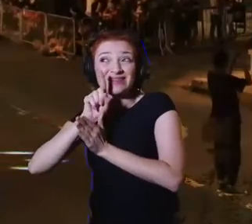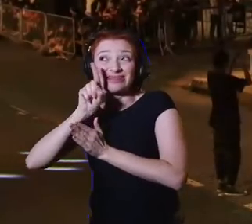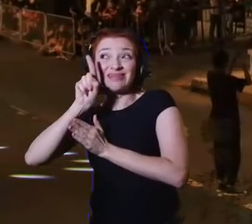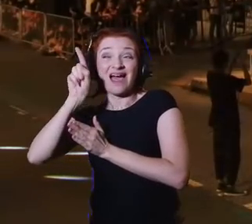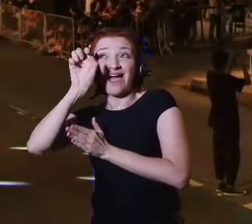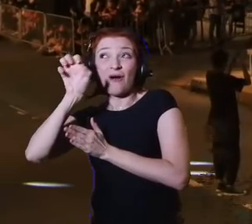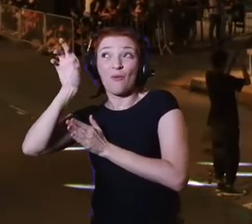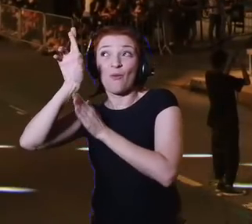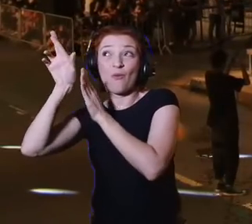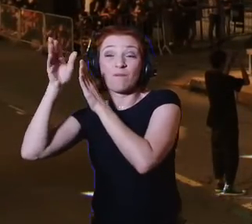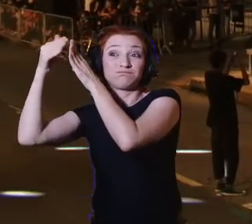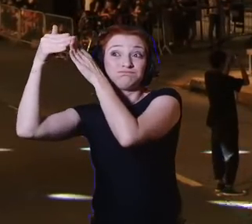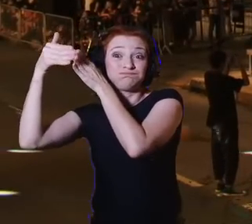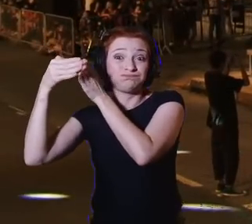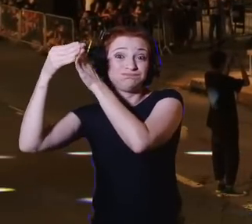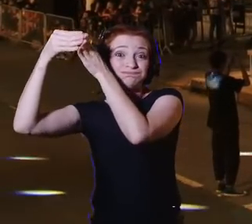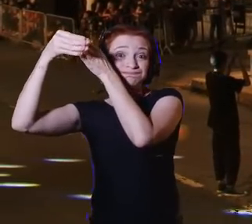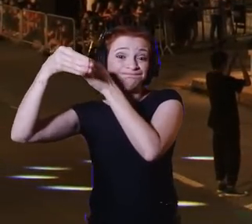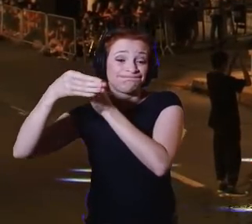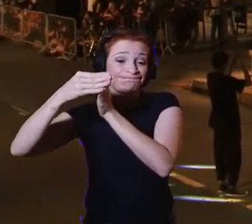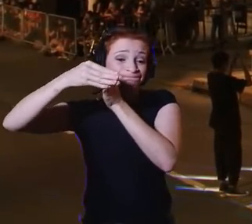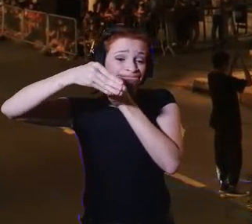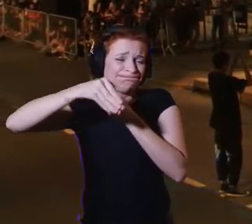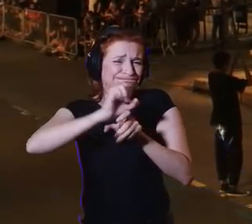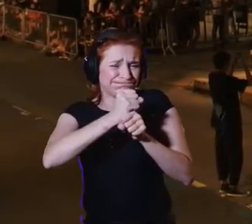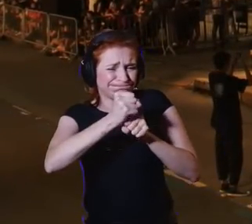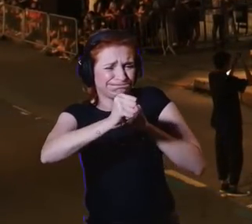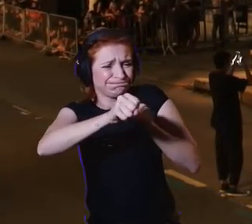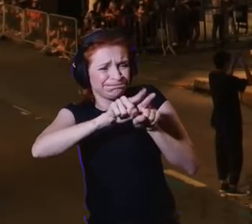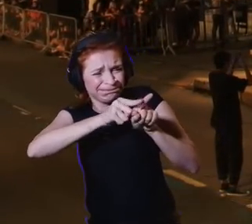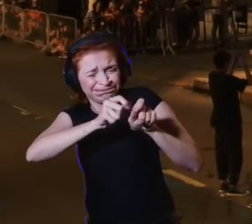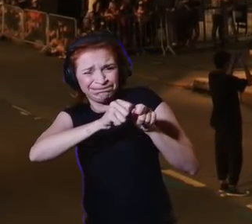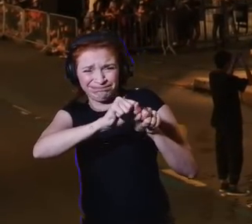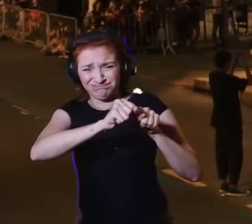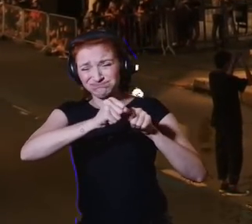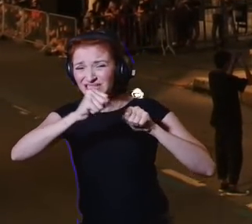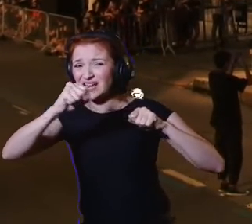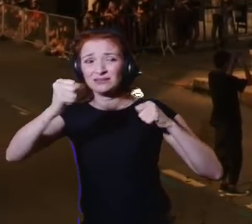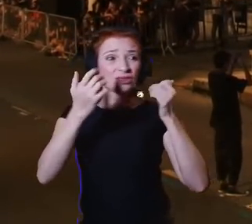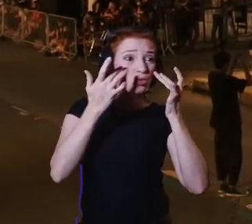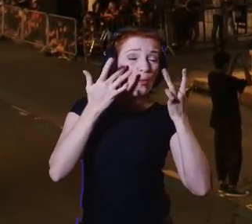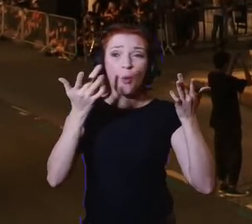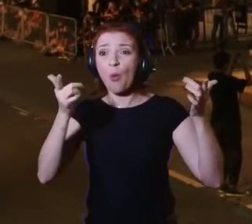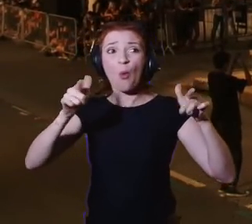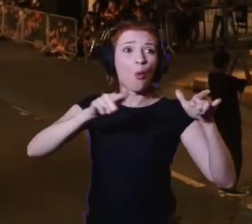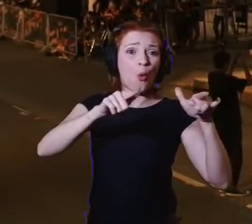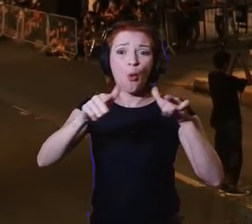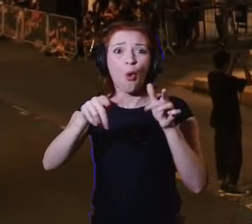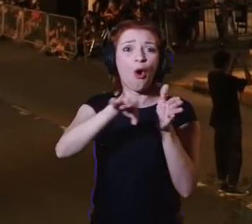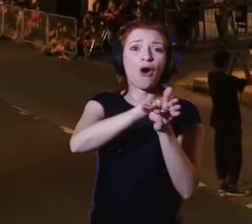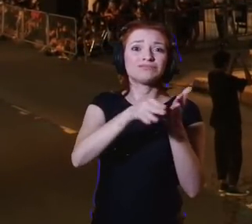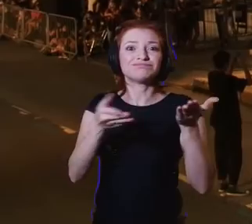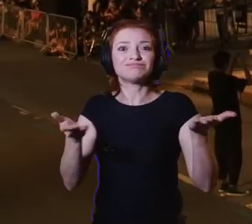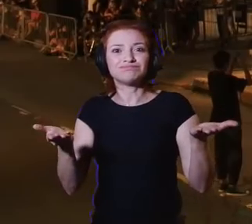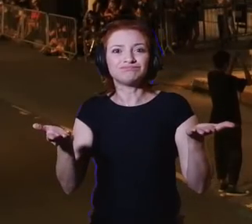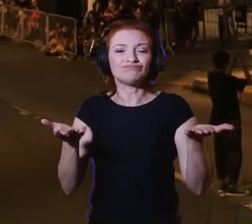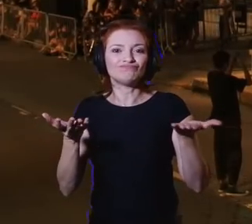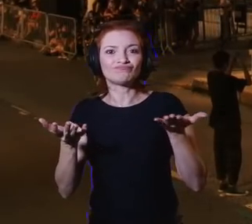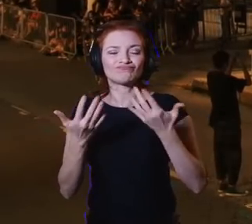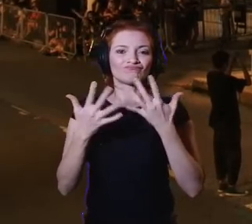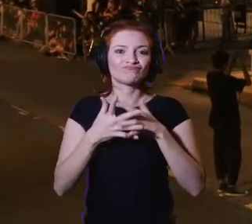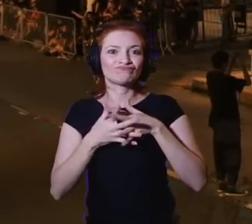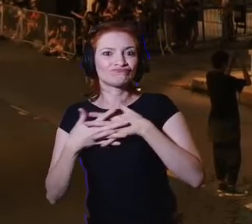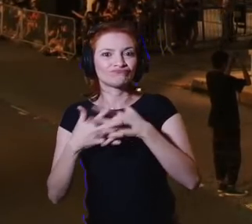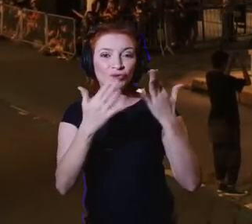Gênova, de um mar aberto, longe, distante, sem saber onde seria a parada. Lá